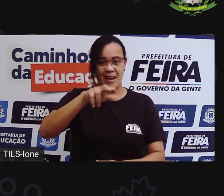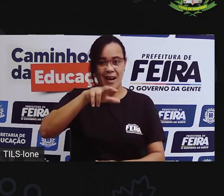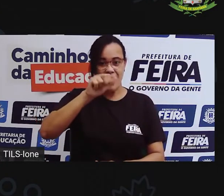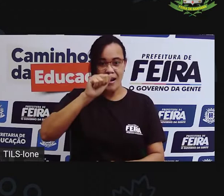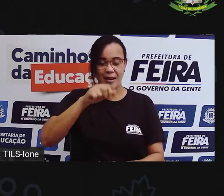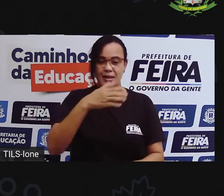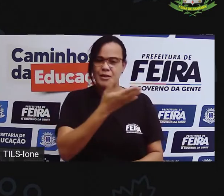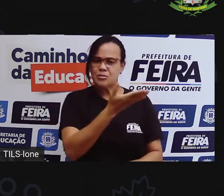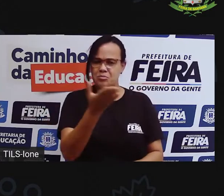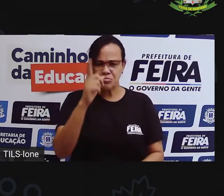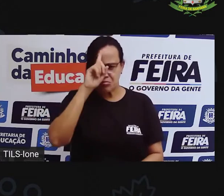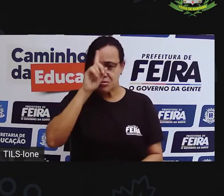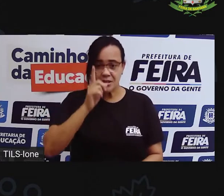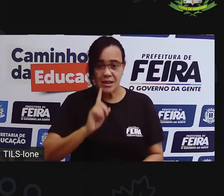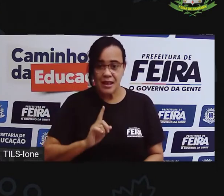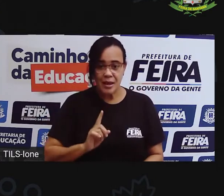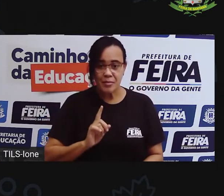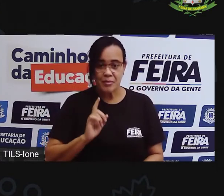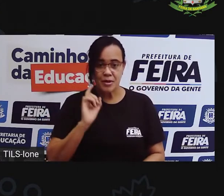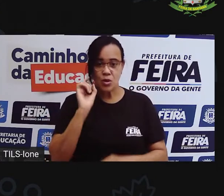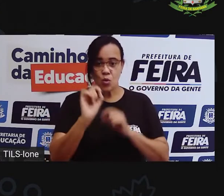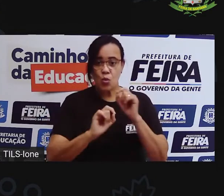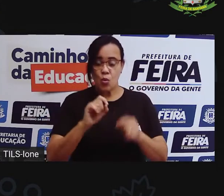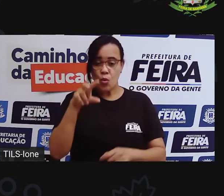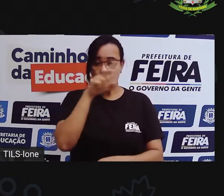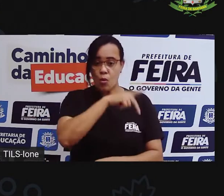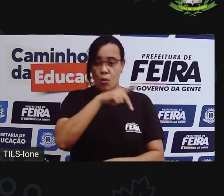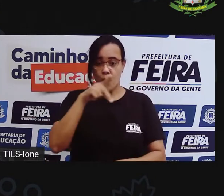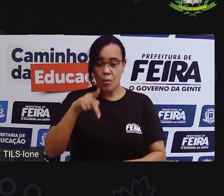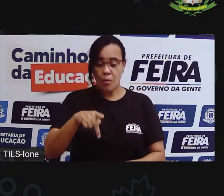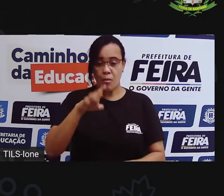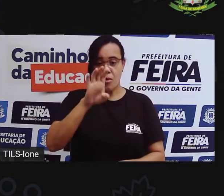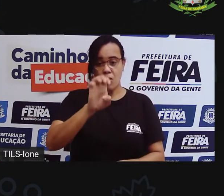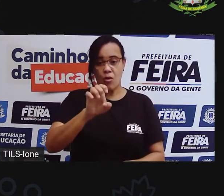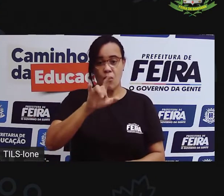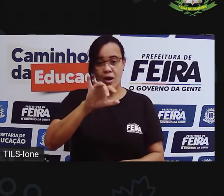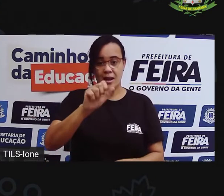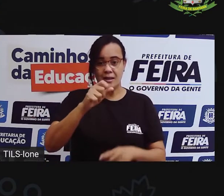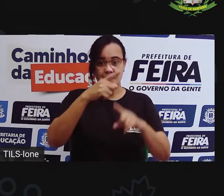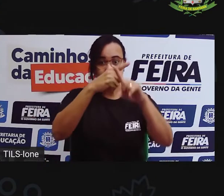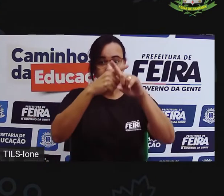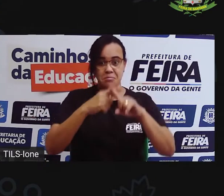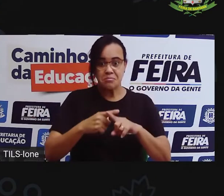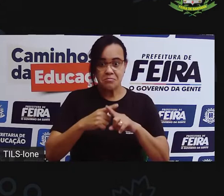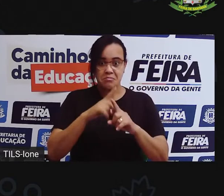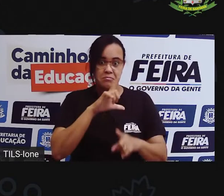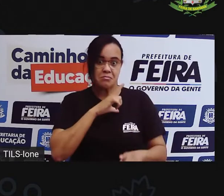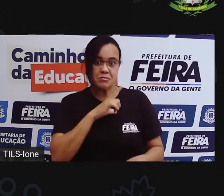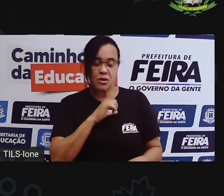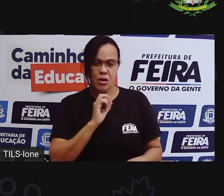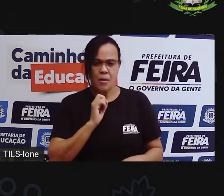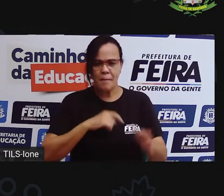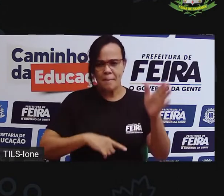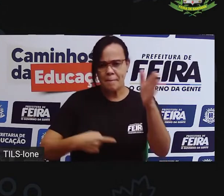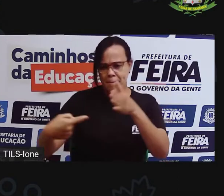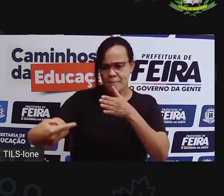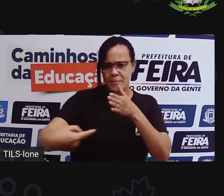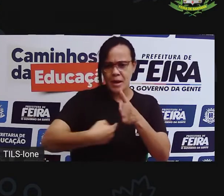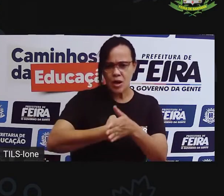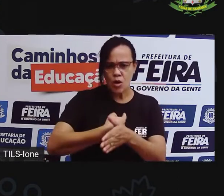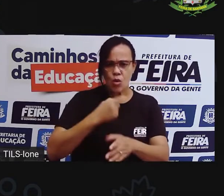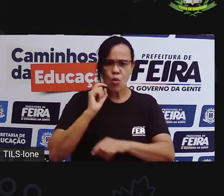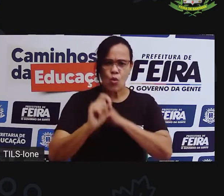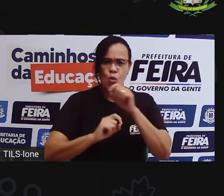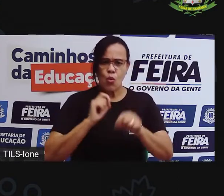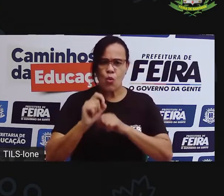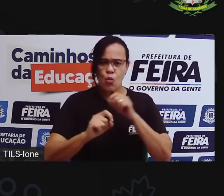E vocês não sabem que a Proeliza recebeu um grande desafio. Me perguntaram, aí de